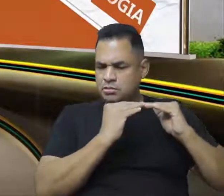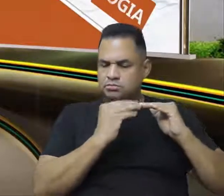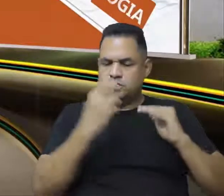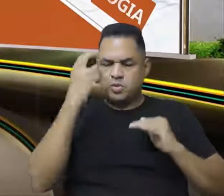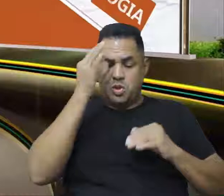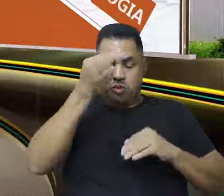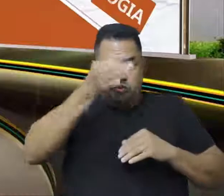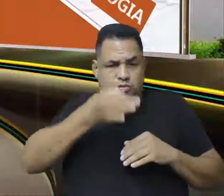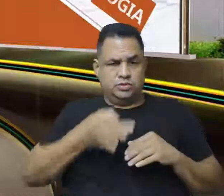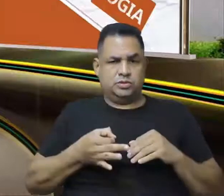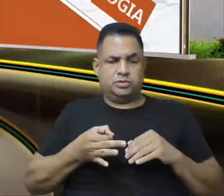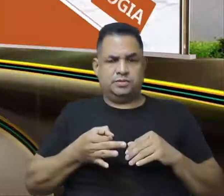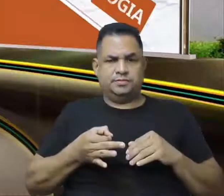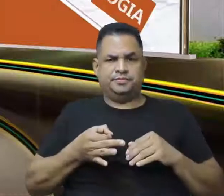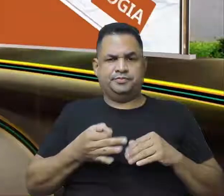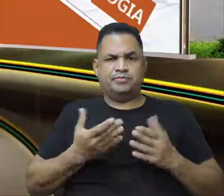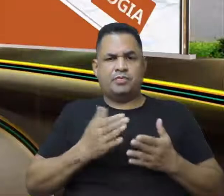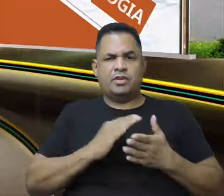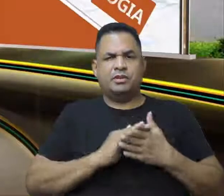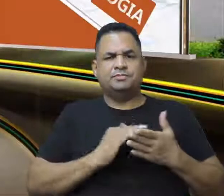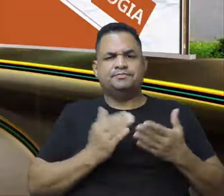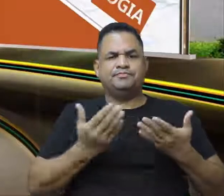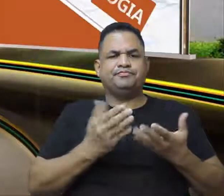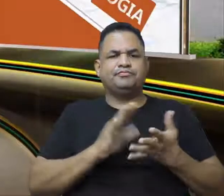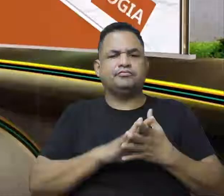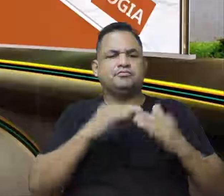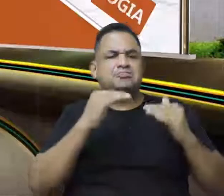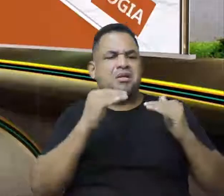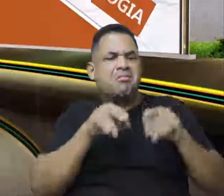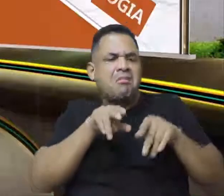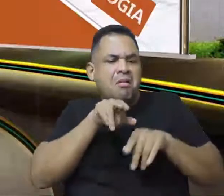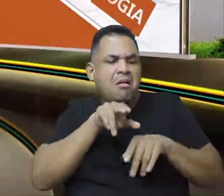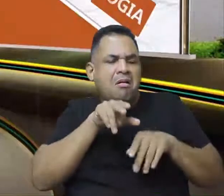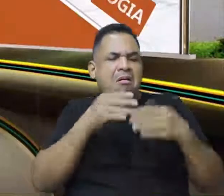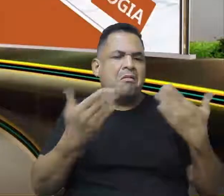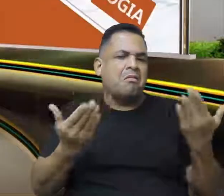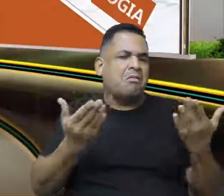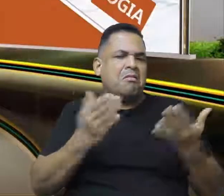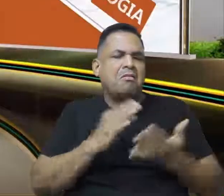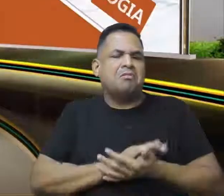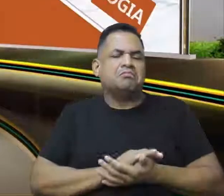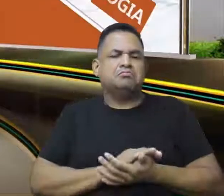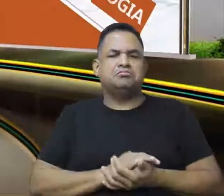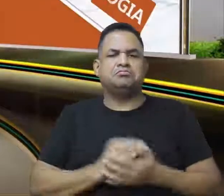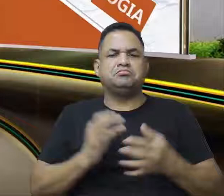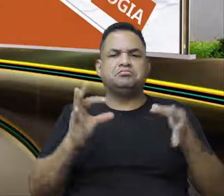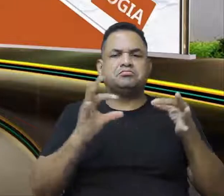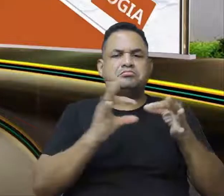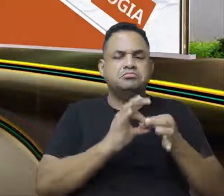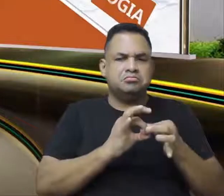correto. Só esse padrão homogêneo, igualzinho e que está ligado aí com